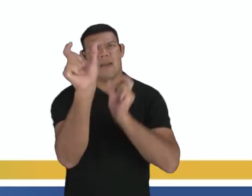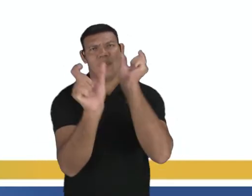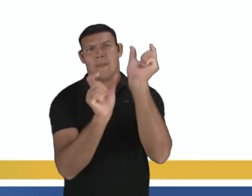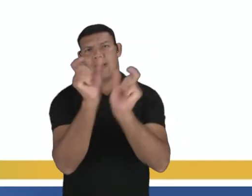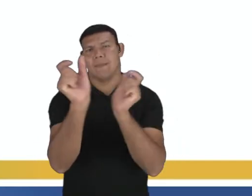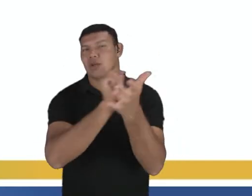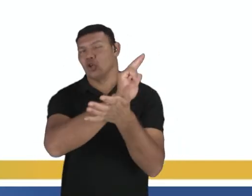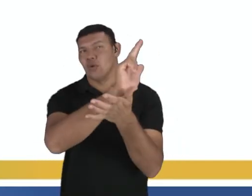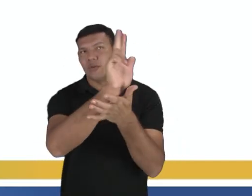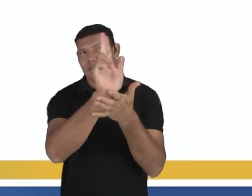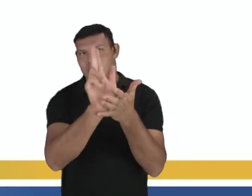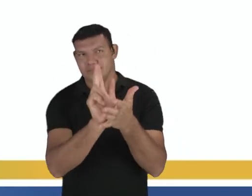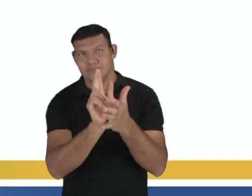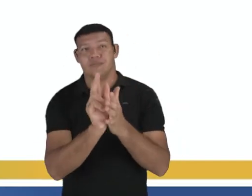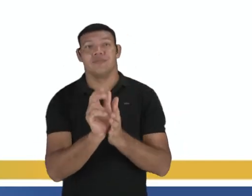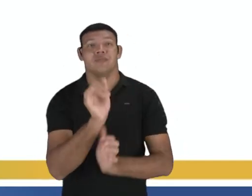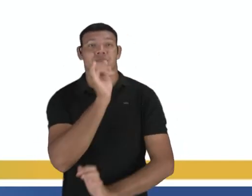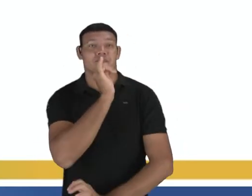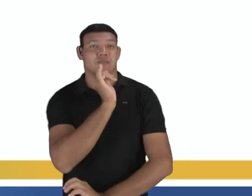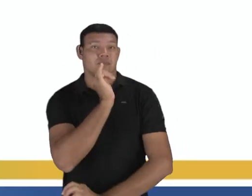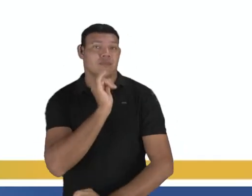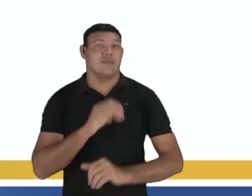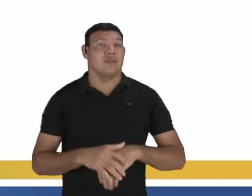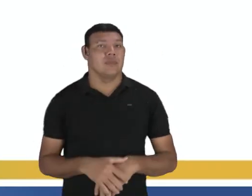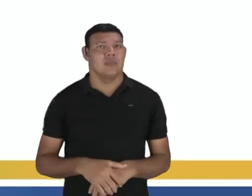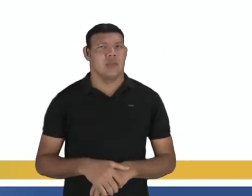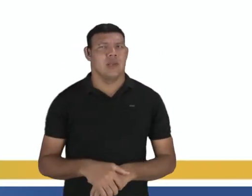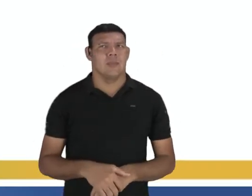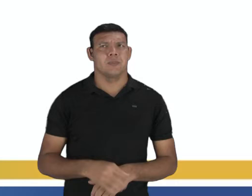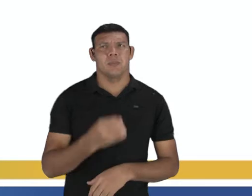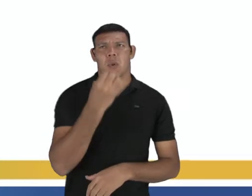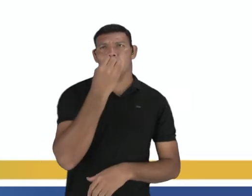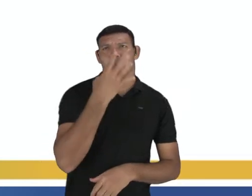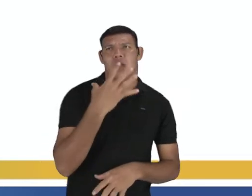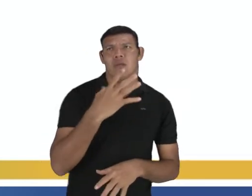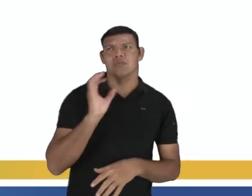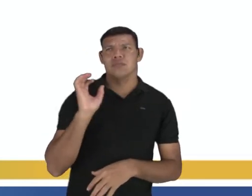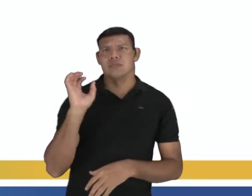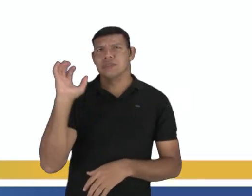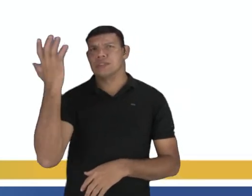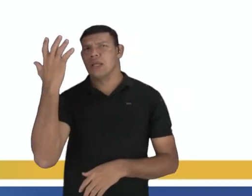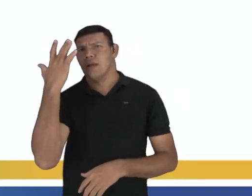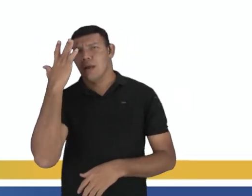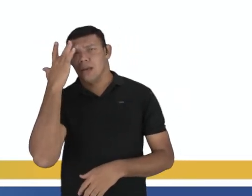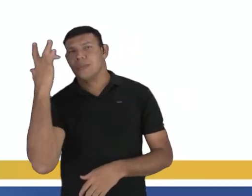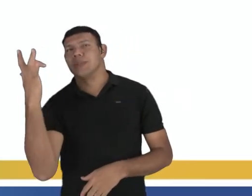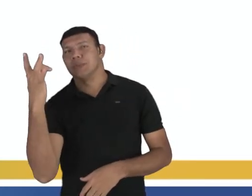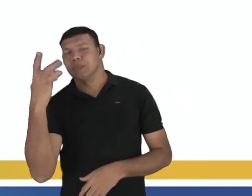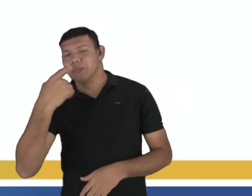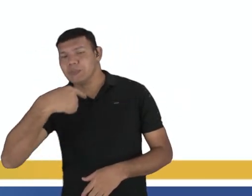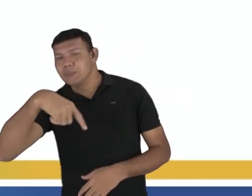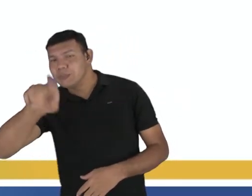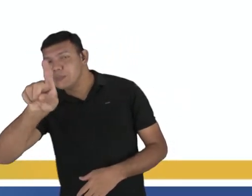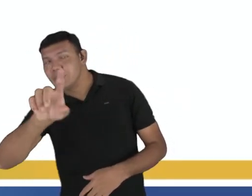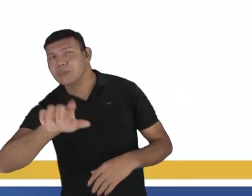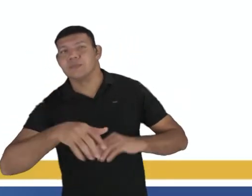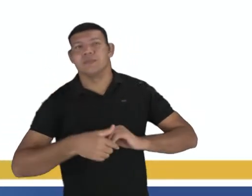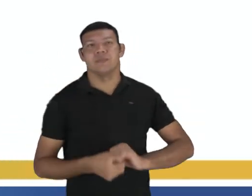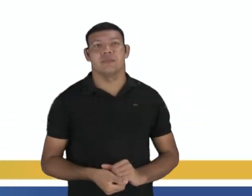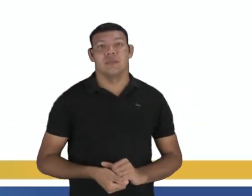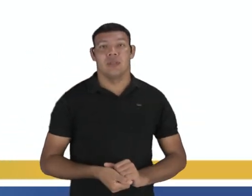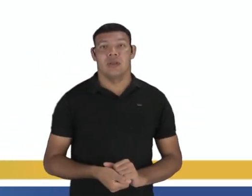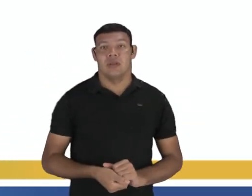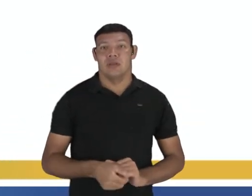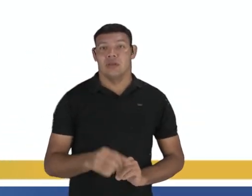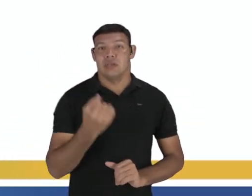no subjuntivo. Exemplo, se fizer bom tempo amanhã, eu vou. Olha aí a condição. Se